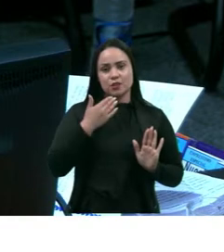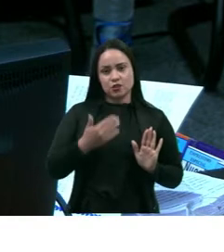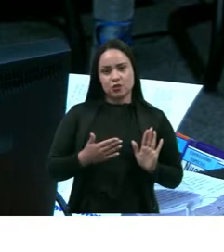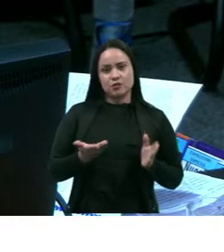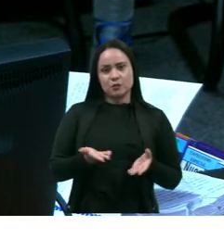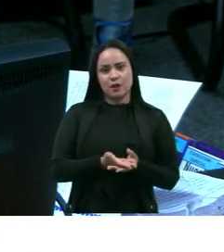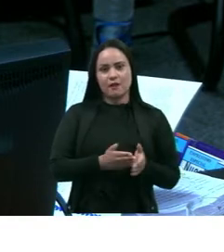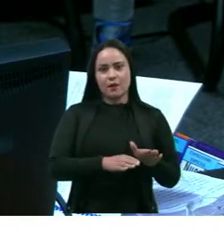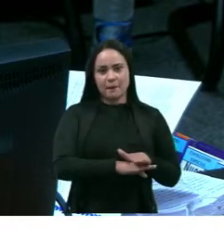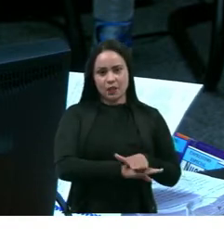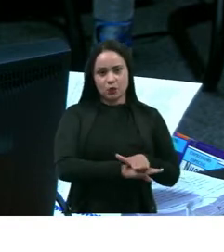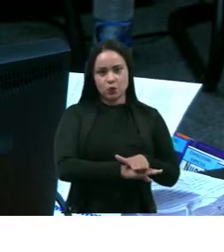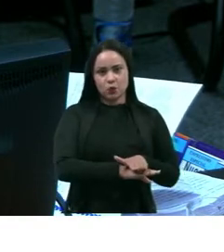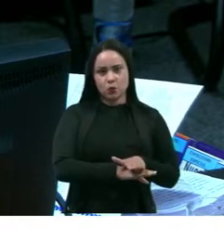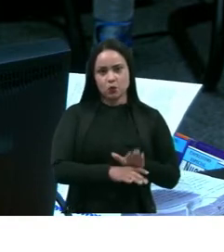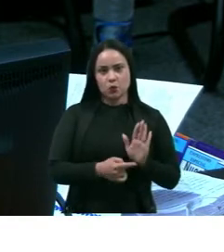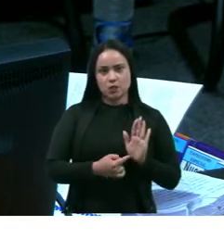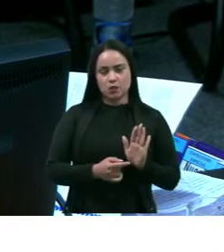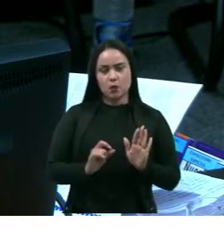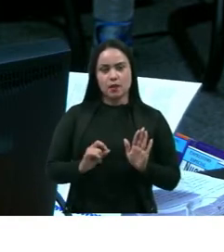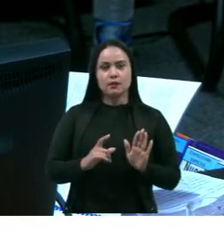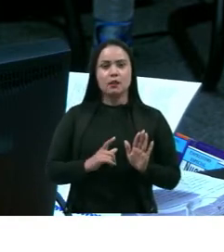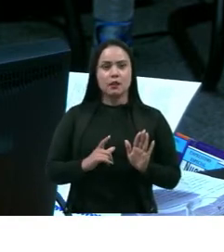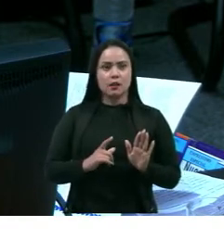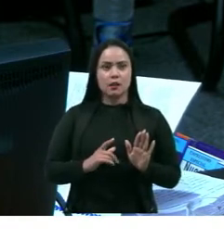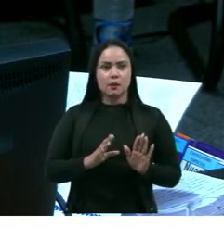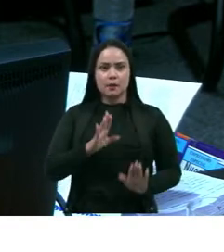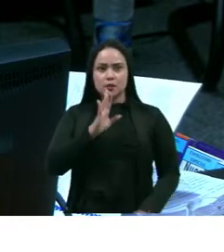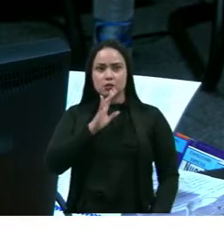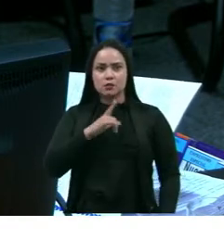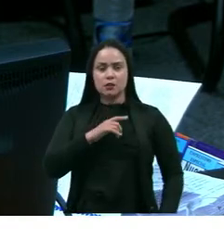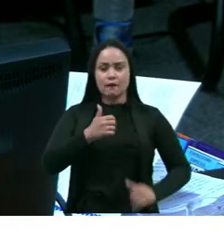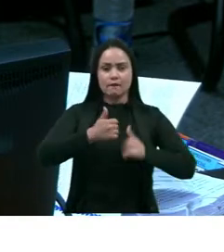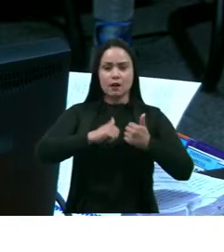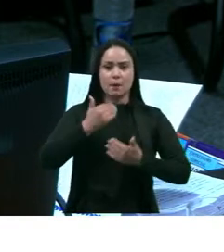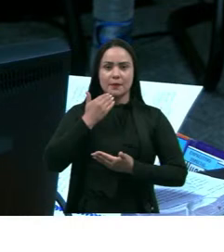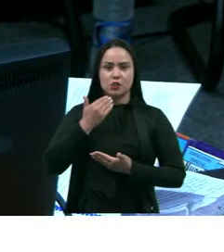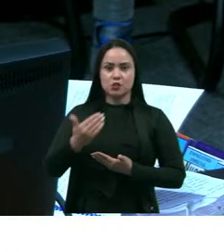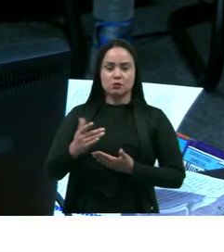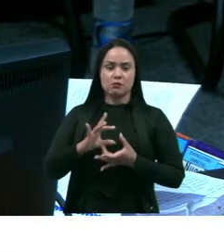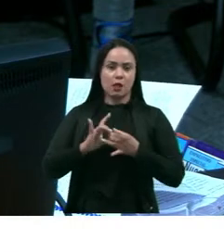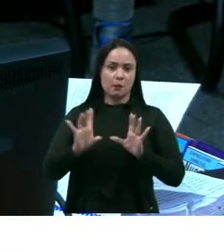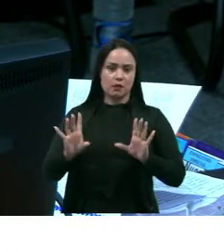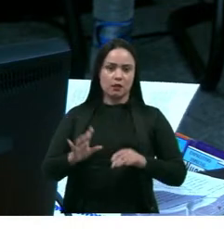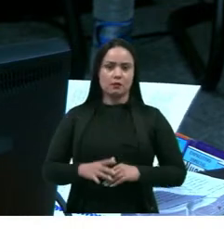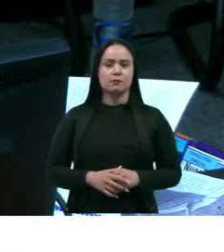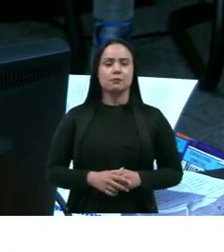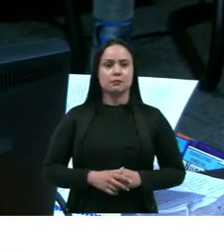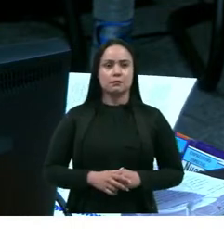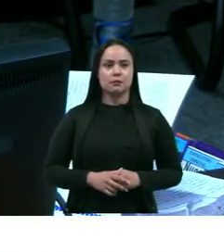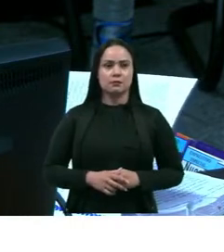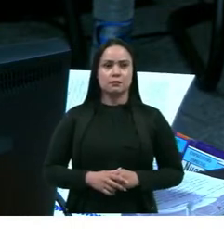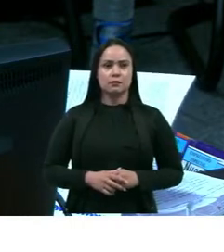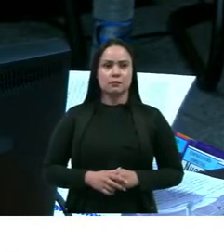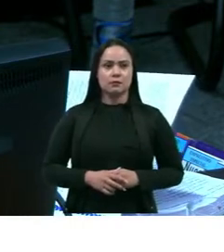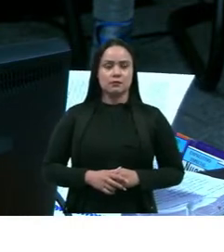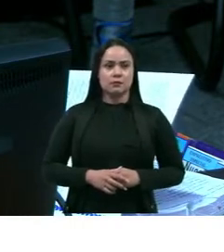arquivamento, a acusação é de que ele teria se omitido em apreciar o pedido da liminar.